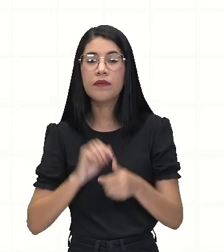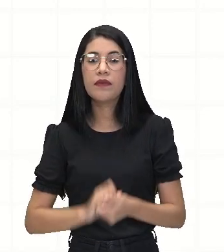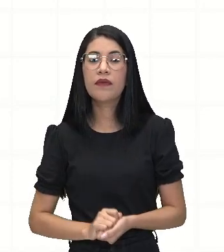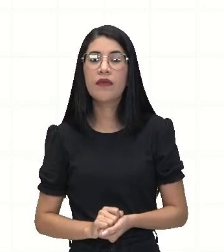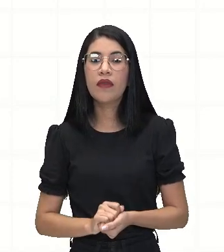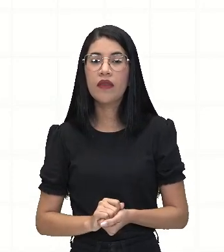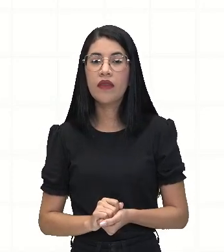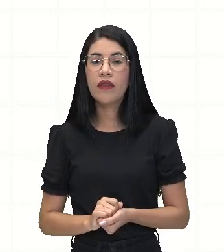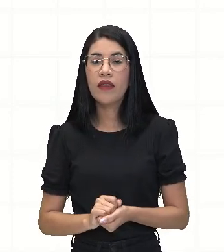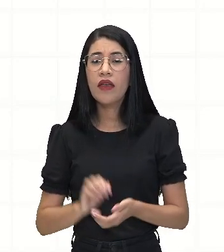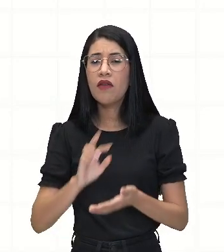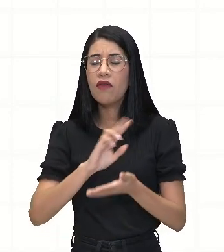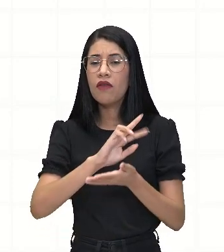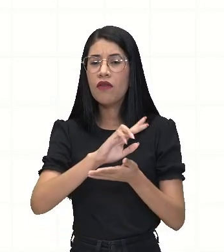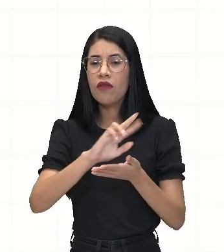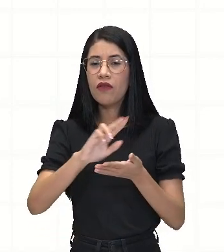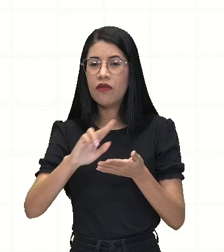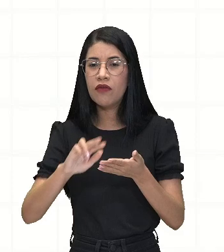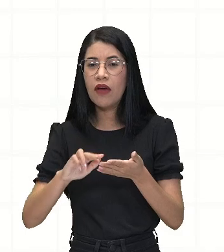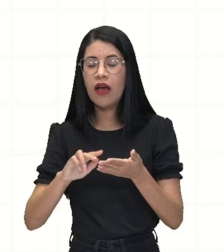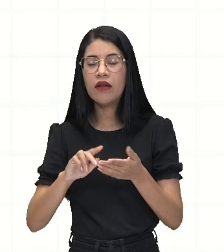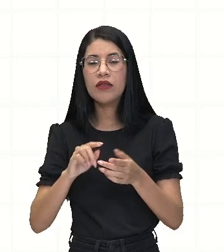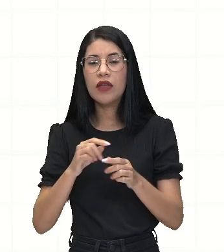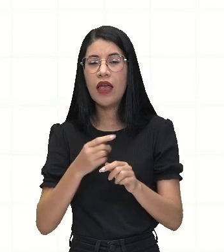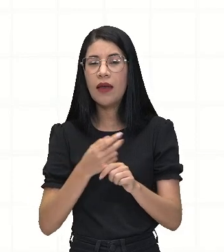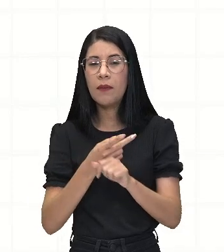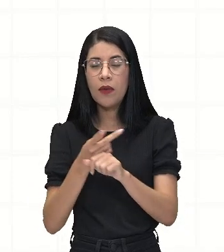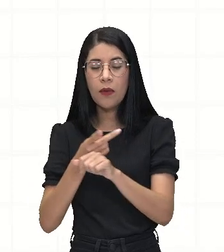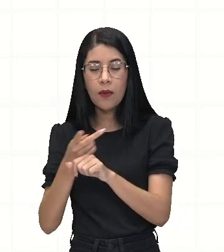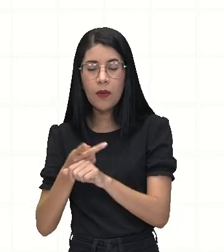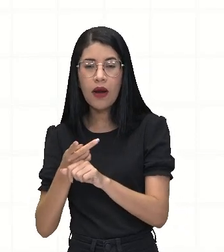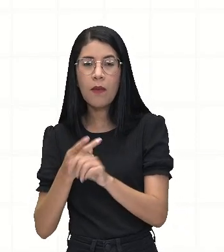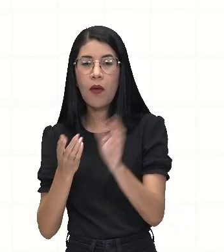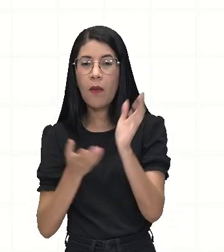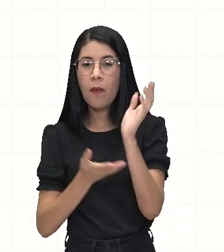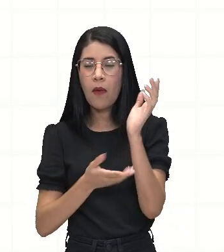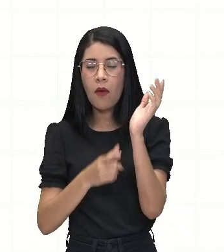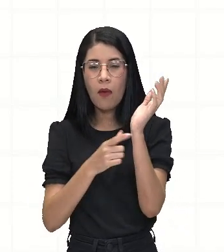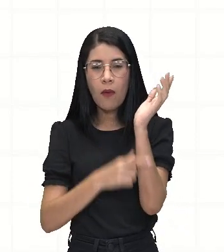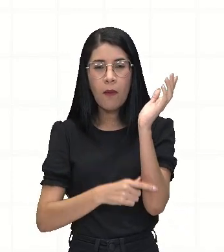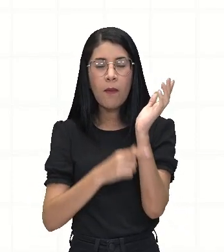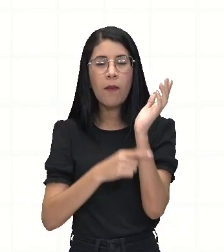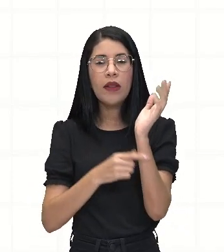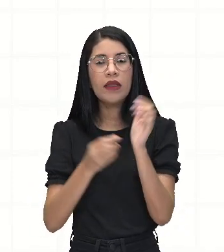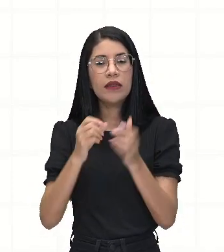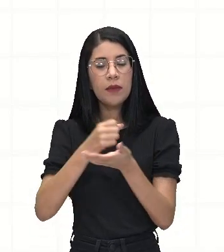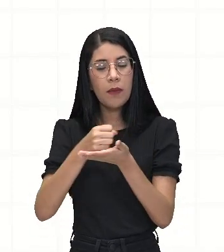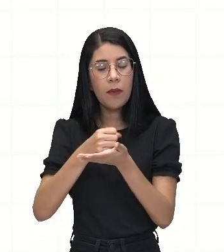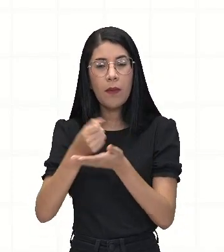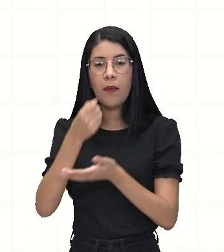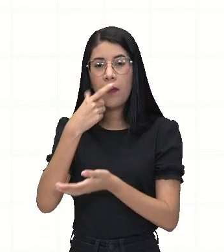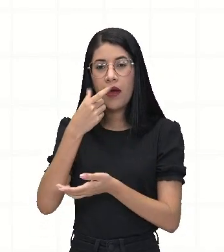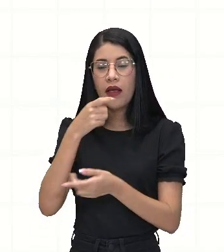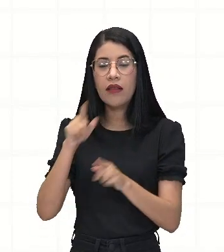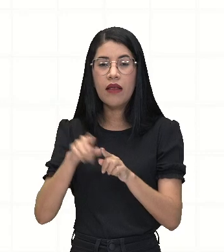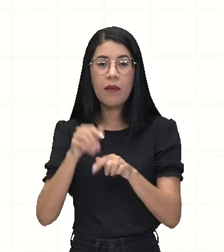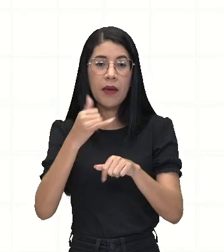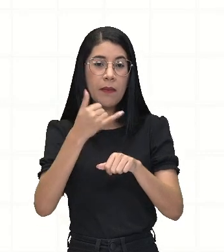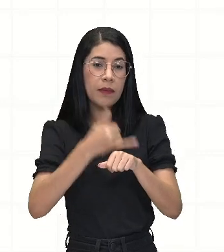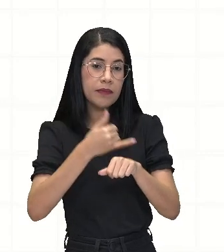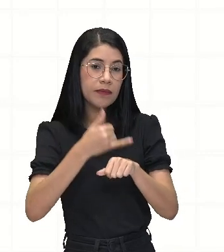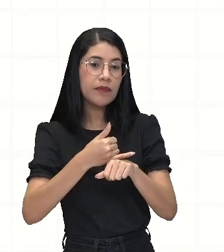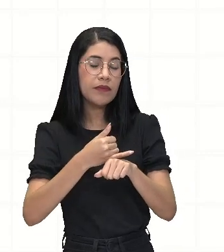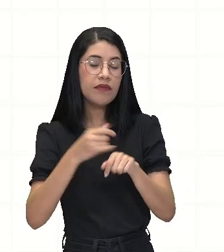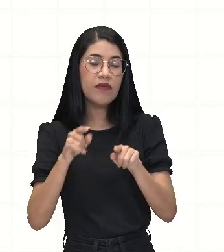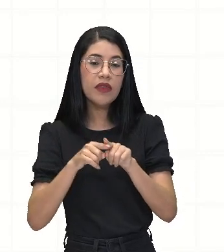drogas aqui do sertão, a busca também por metais preciosos, a gente vai observar